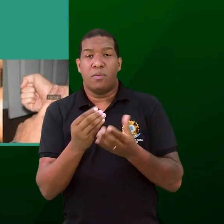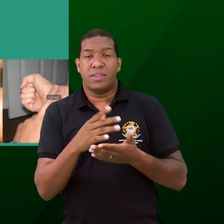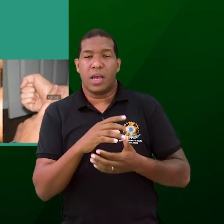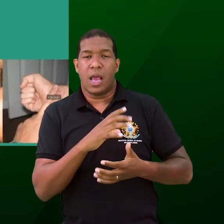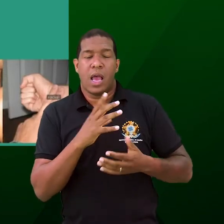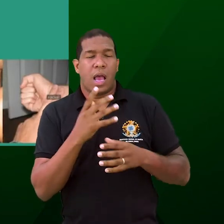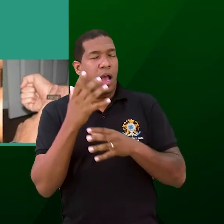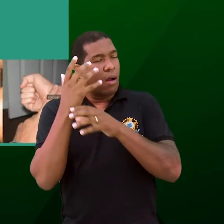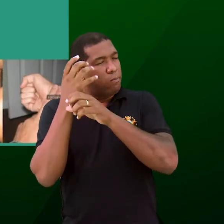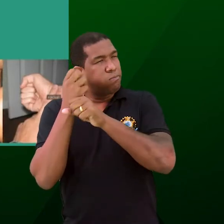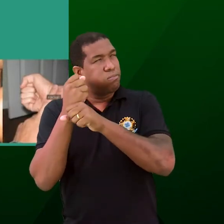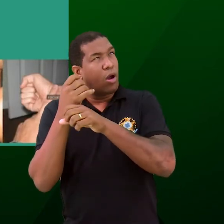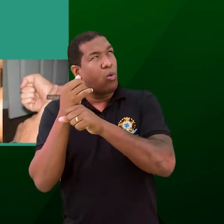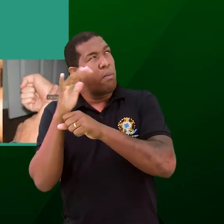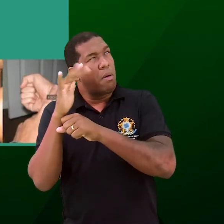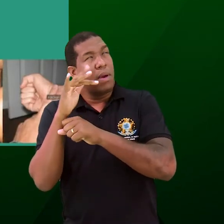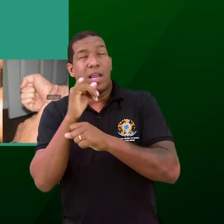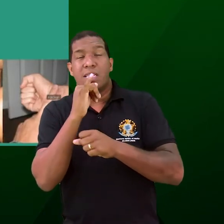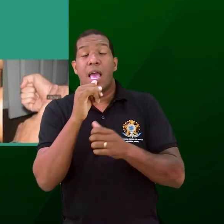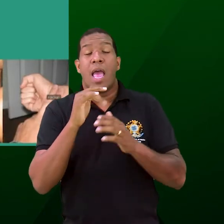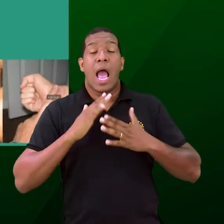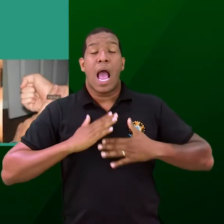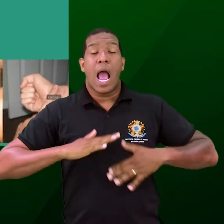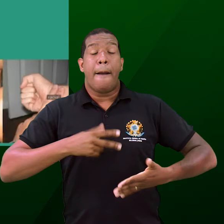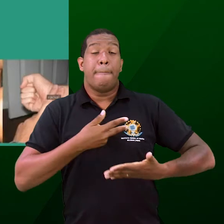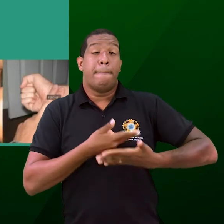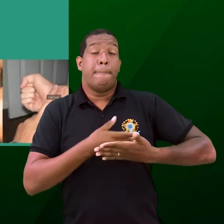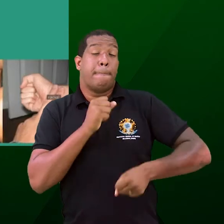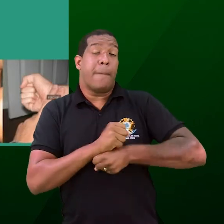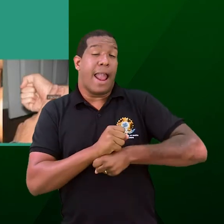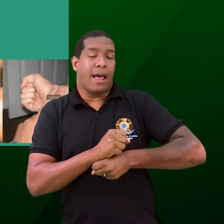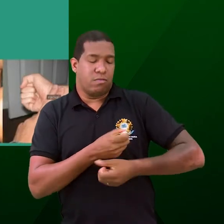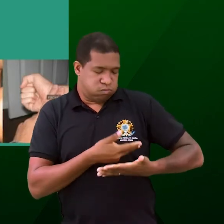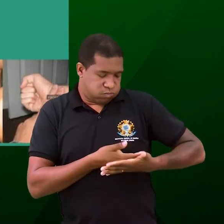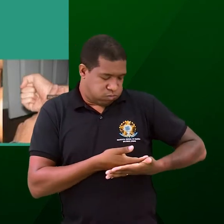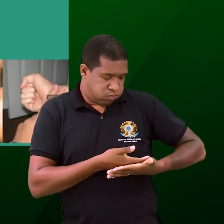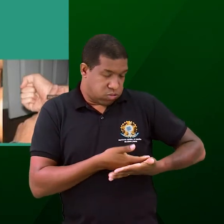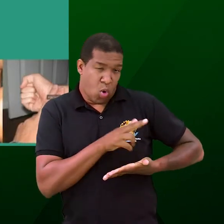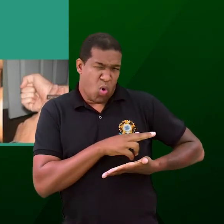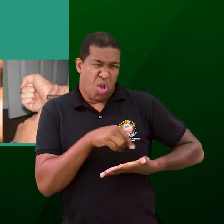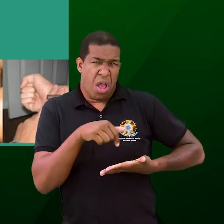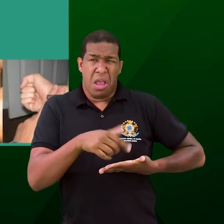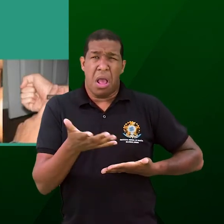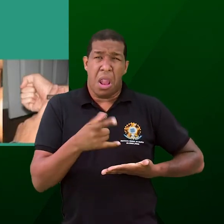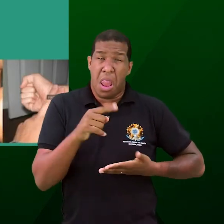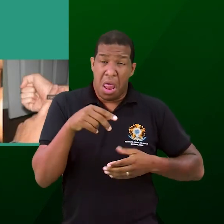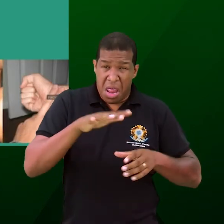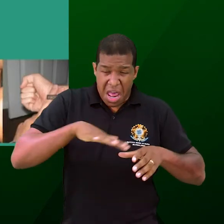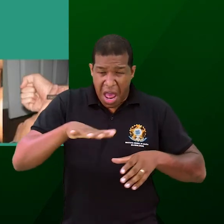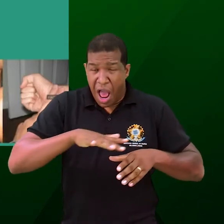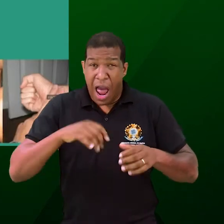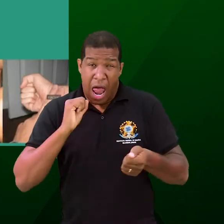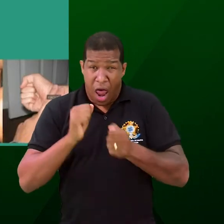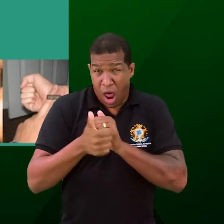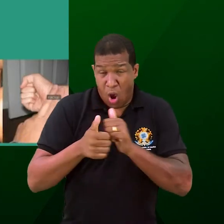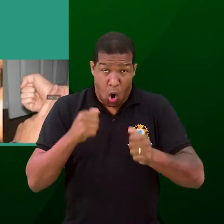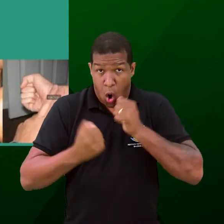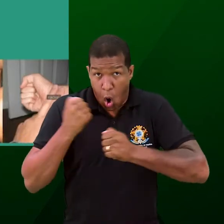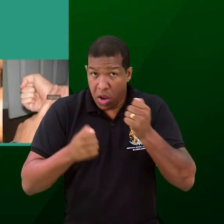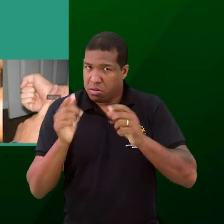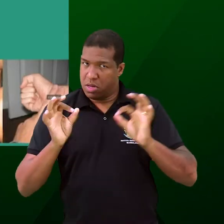quilômetros, então não tem porque tu tá correndo 20, 25. É isso que é a especificidade. A gente vai trabalhar corridas mais curtas com